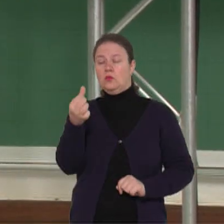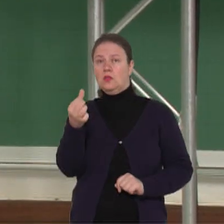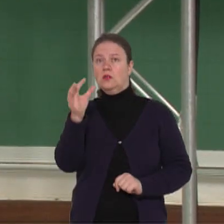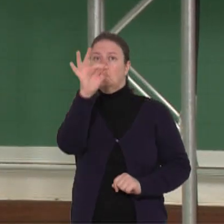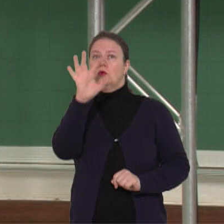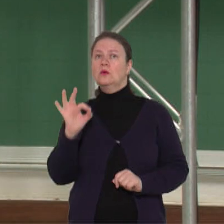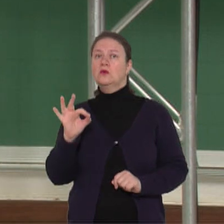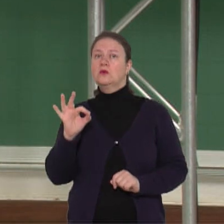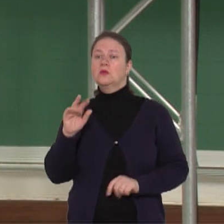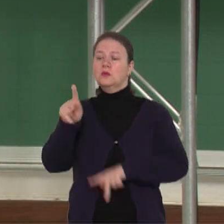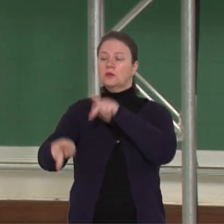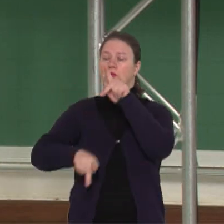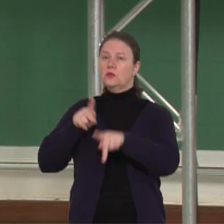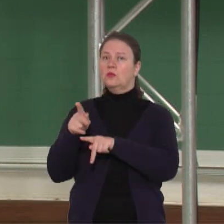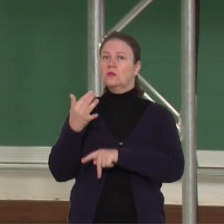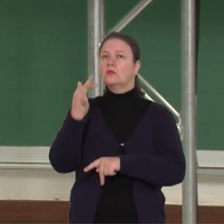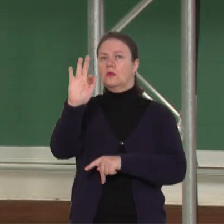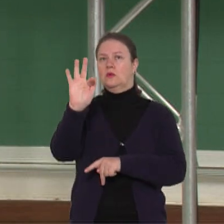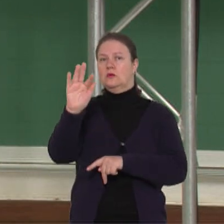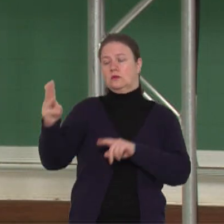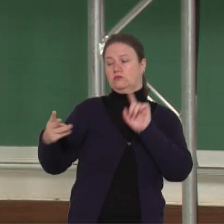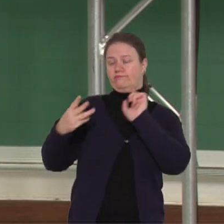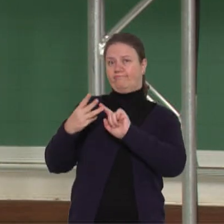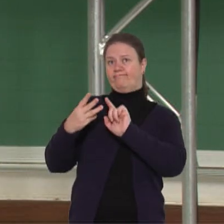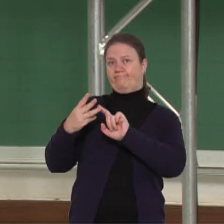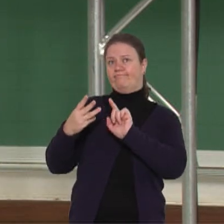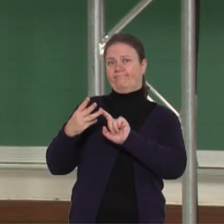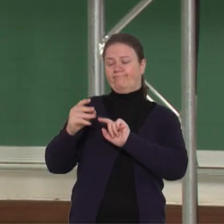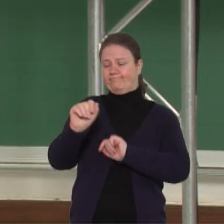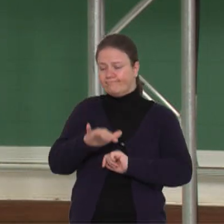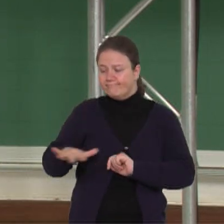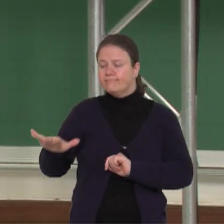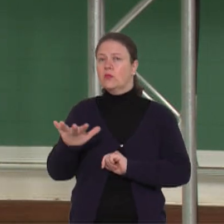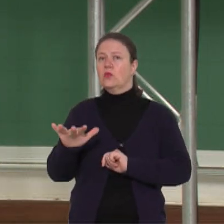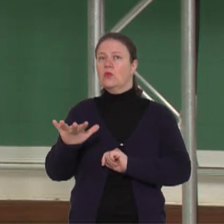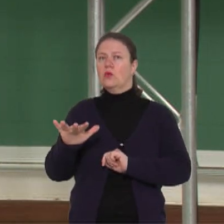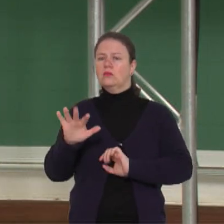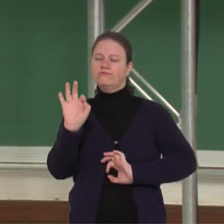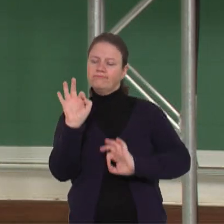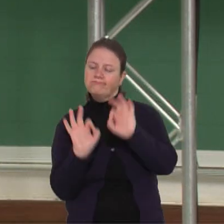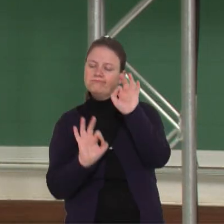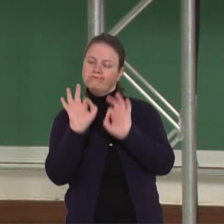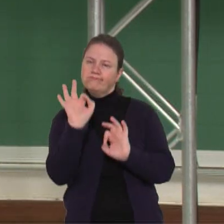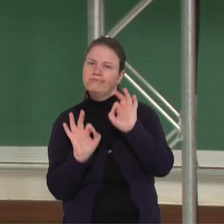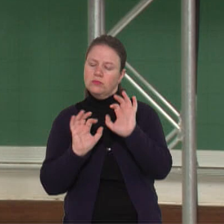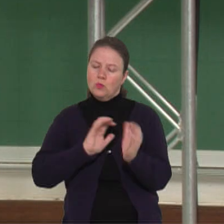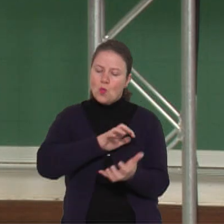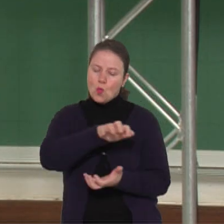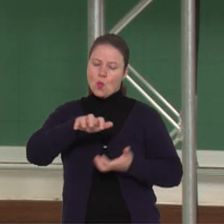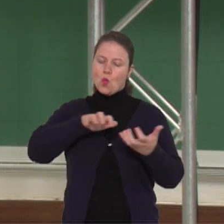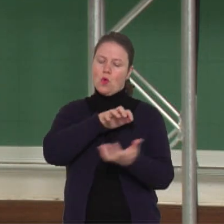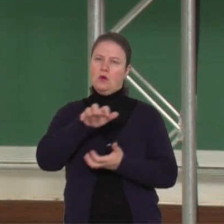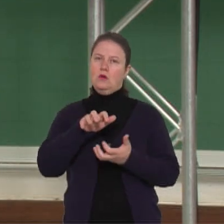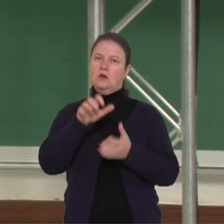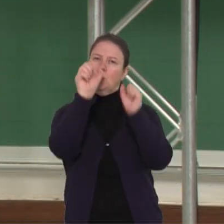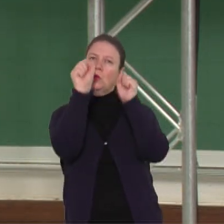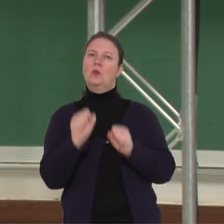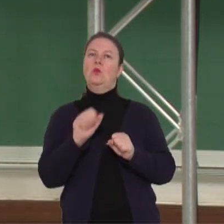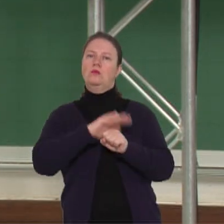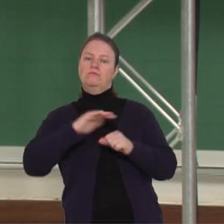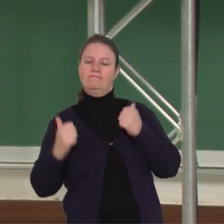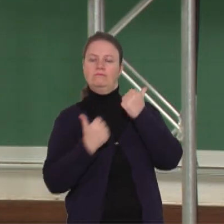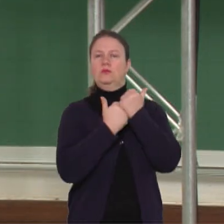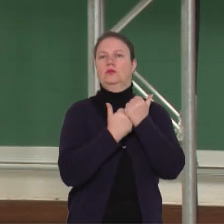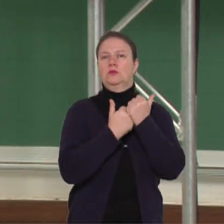da população francesa. Então é esse terceiro estado que vai arquitetar essa revolução e vai fazer essa tomada de poder dentro da